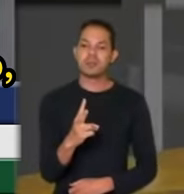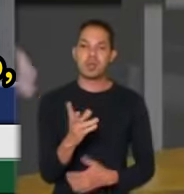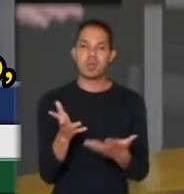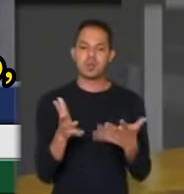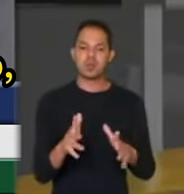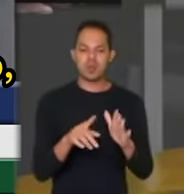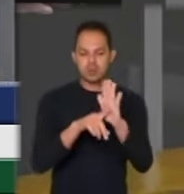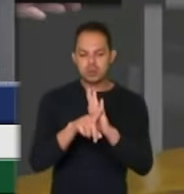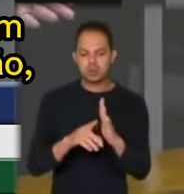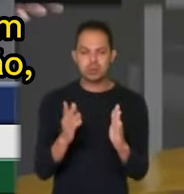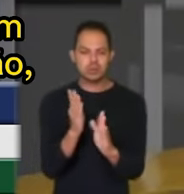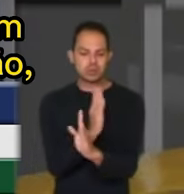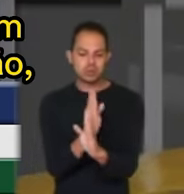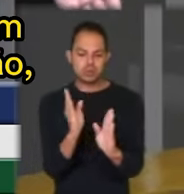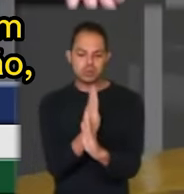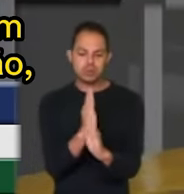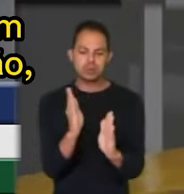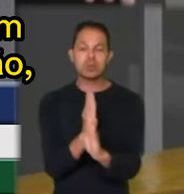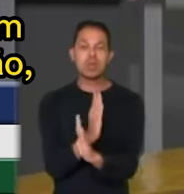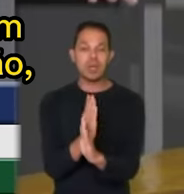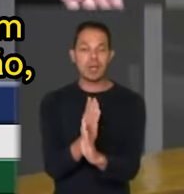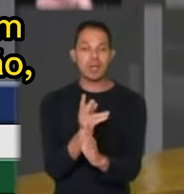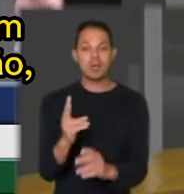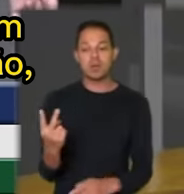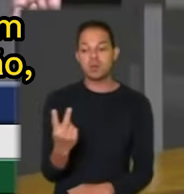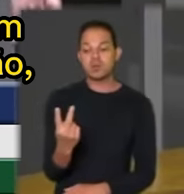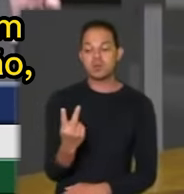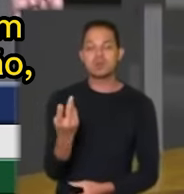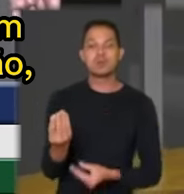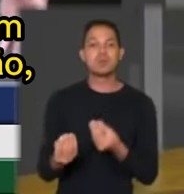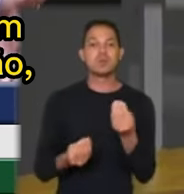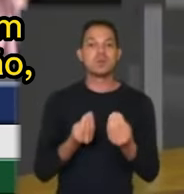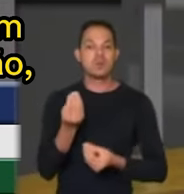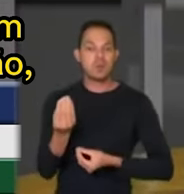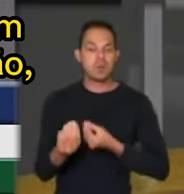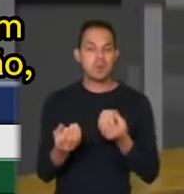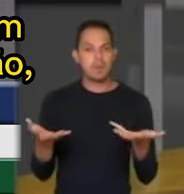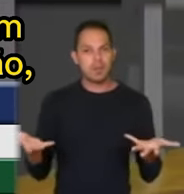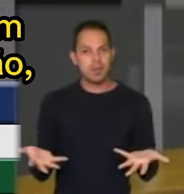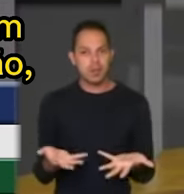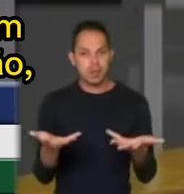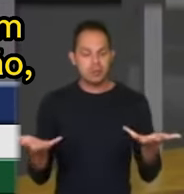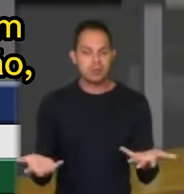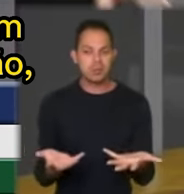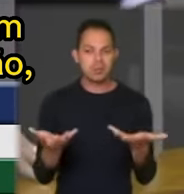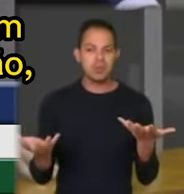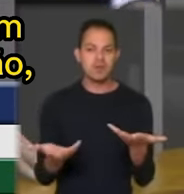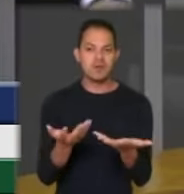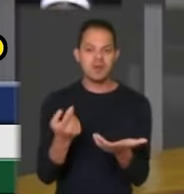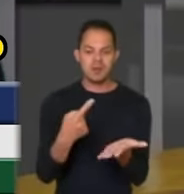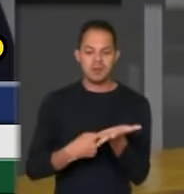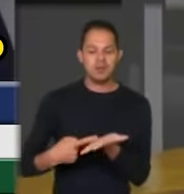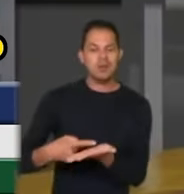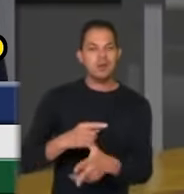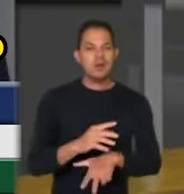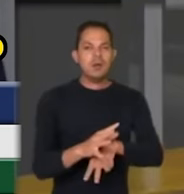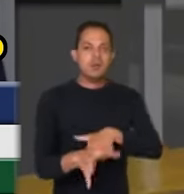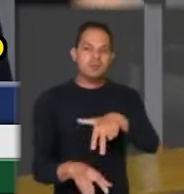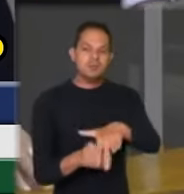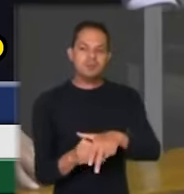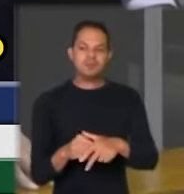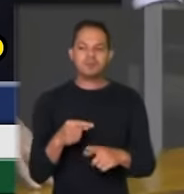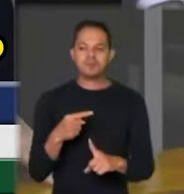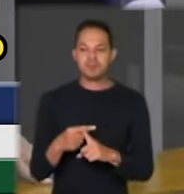essa investigação, eles estão querendo promover um verdadeiro esquema de corrupção, porque isso